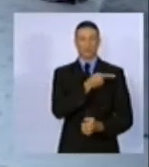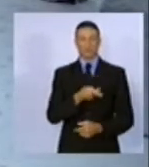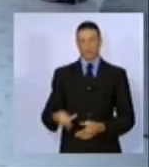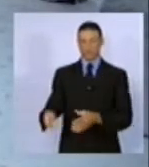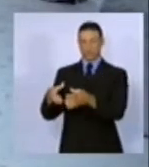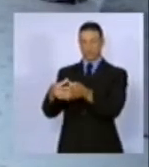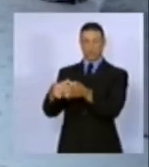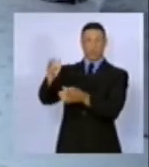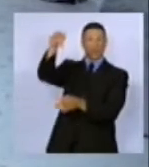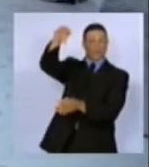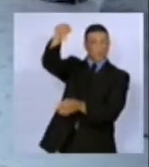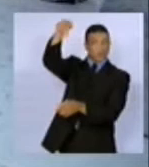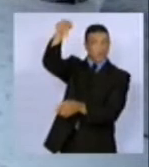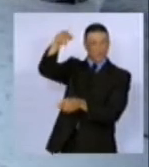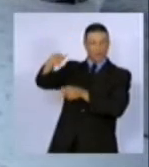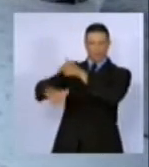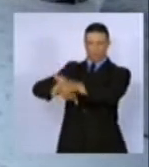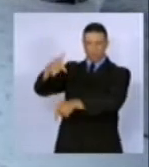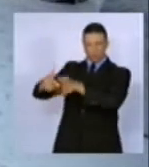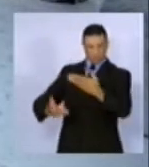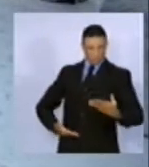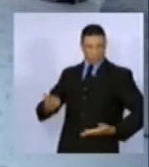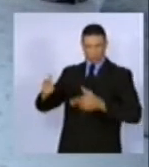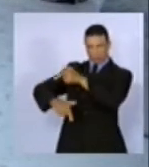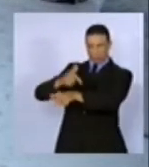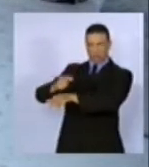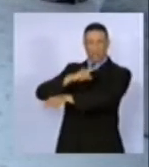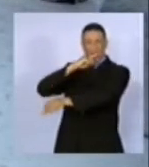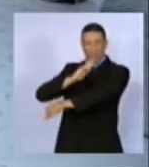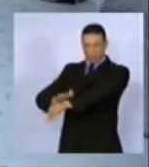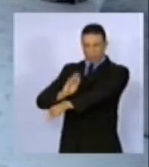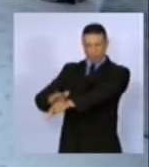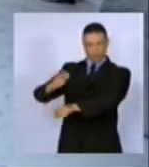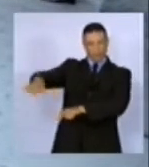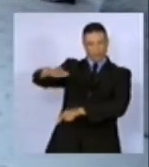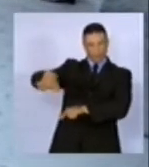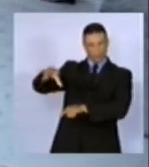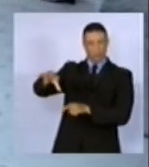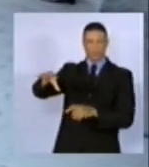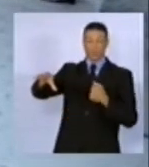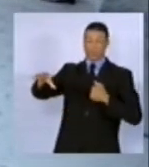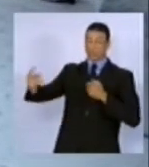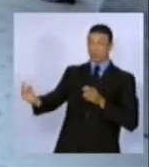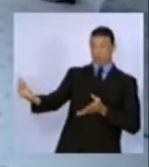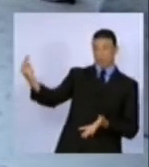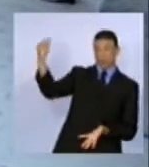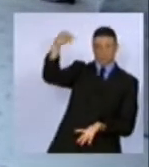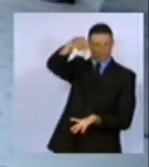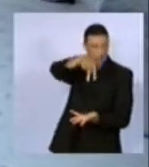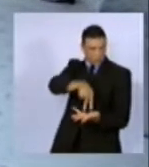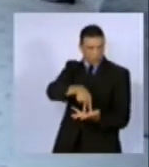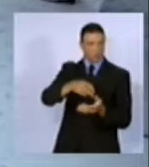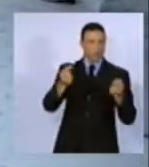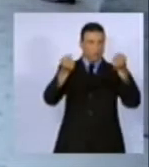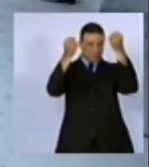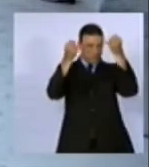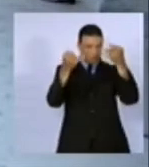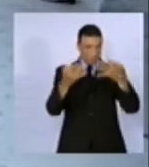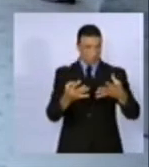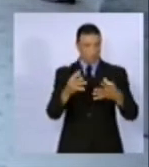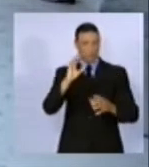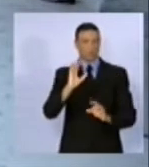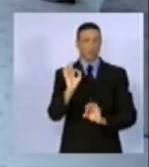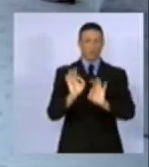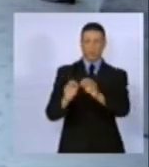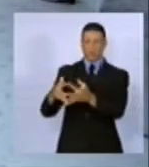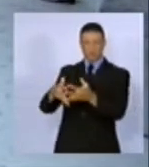produtores de cana Ei e vem aqui colocar dificuldades naturais pela implementação da